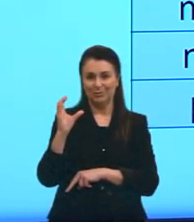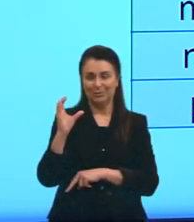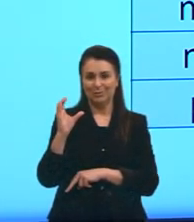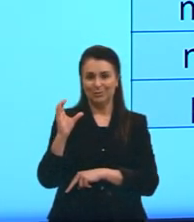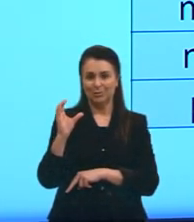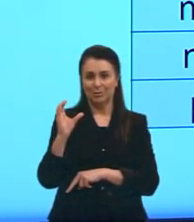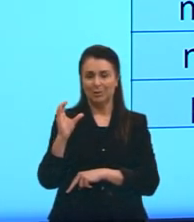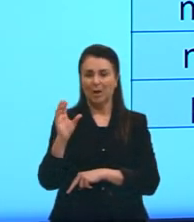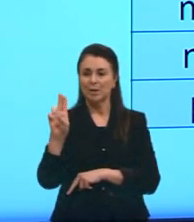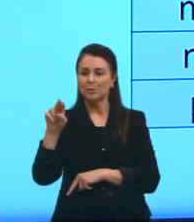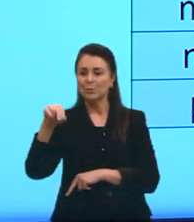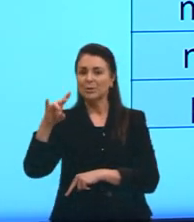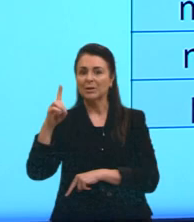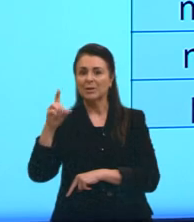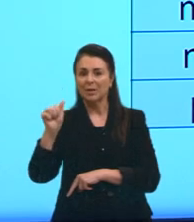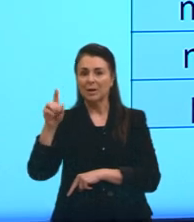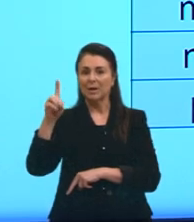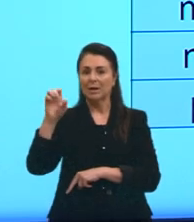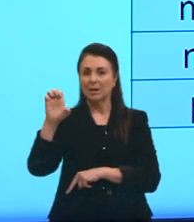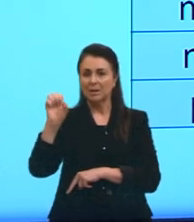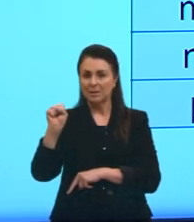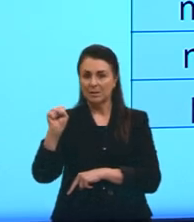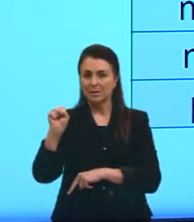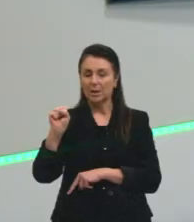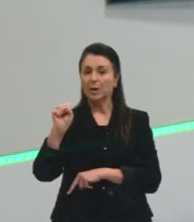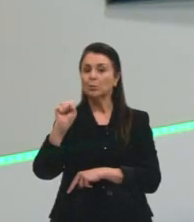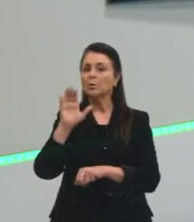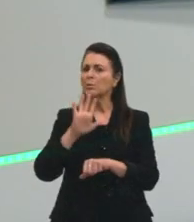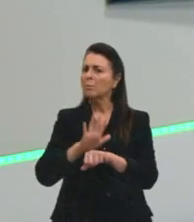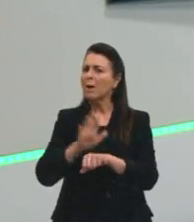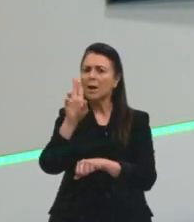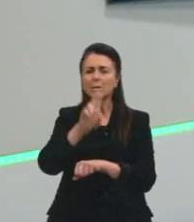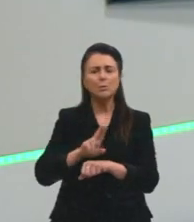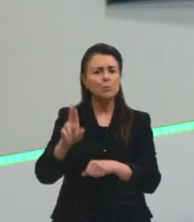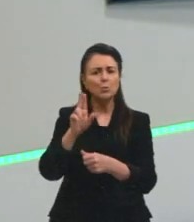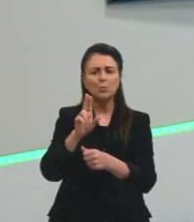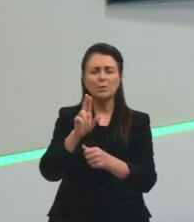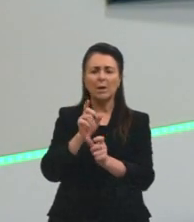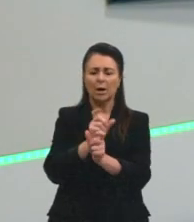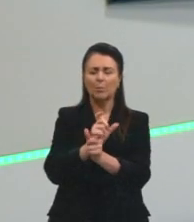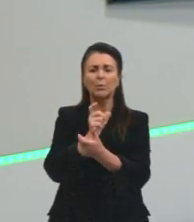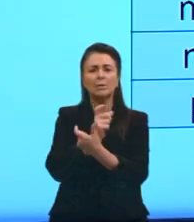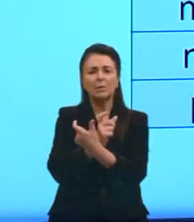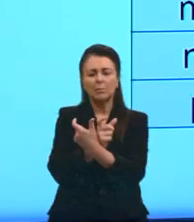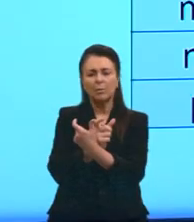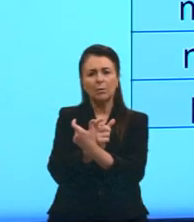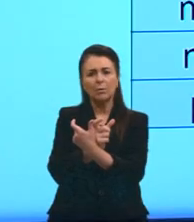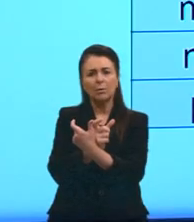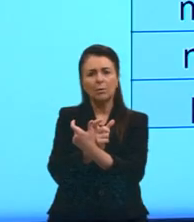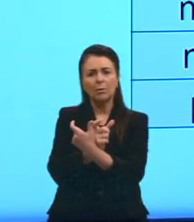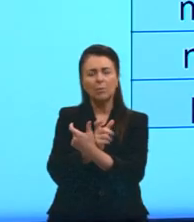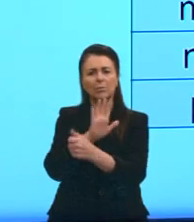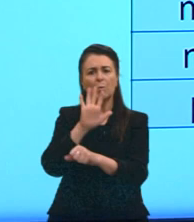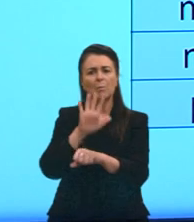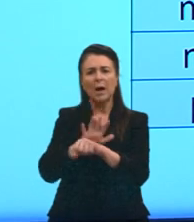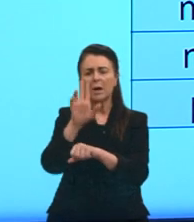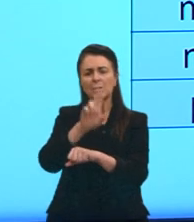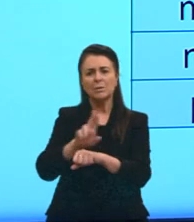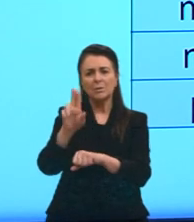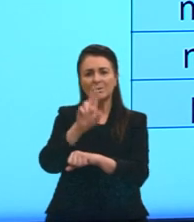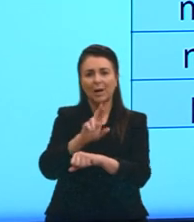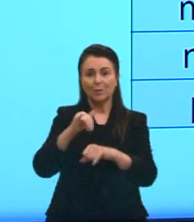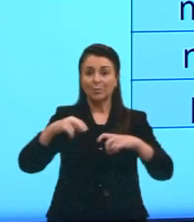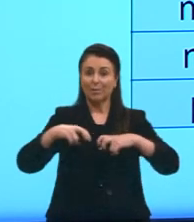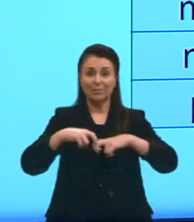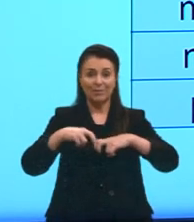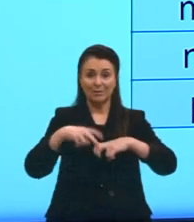unidades desses prefixos mais utilizados olha Até marquei em vermelho aqui os que são mais utilizados para gente na